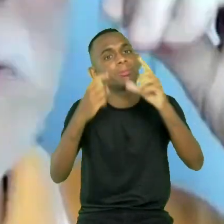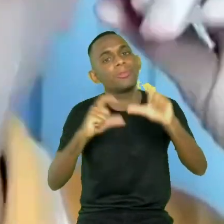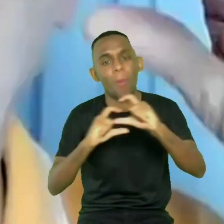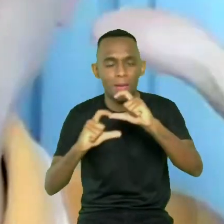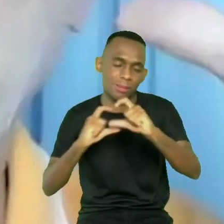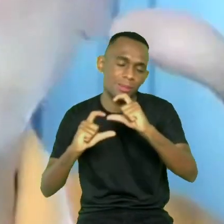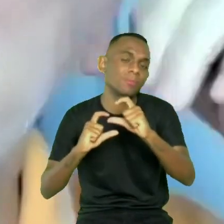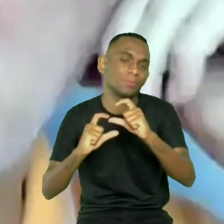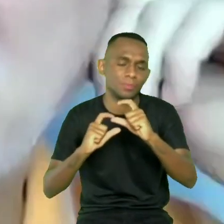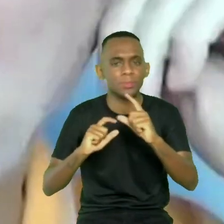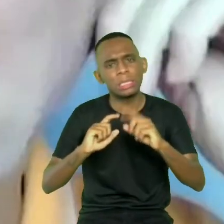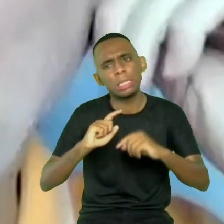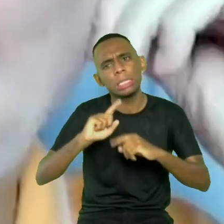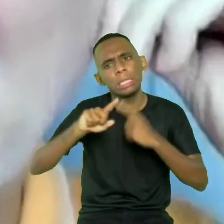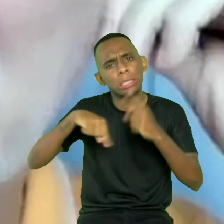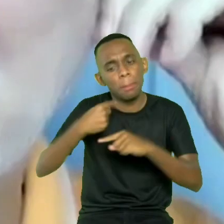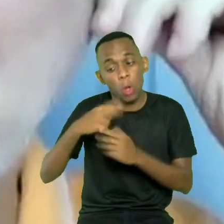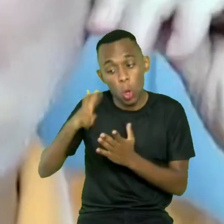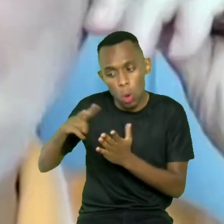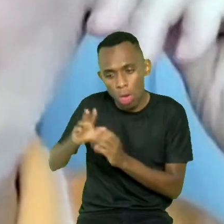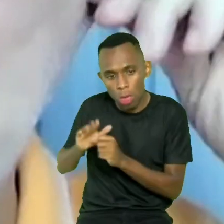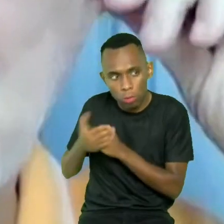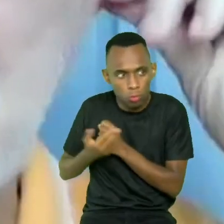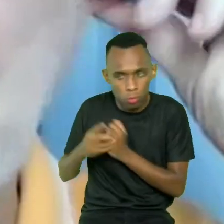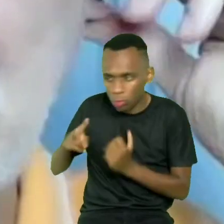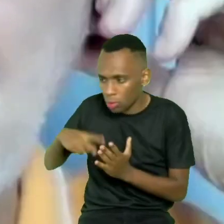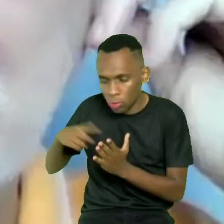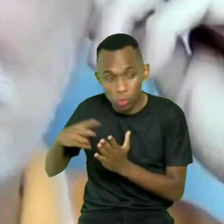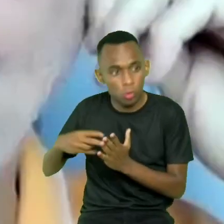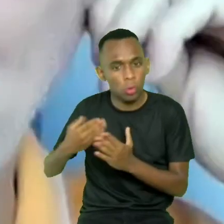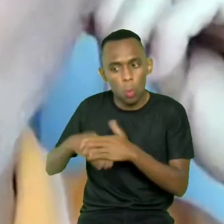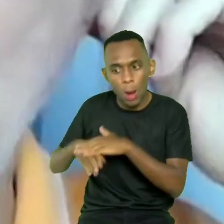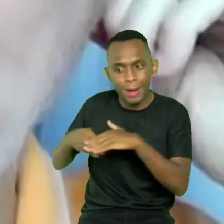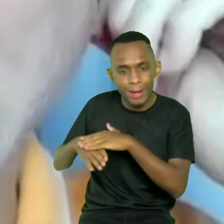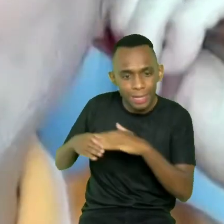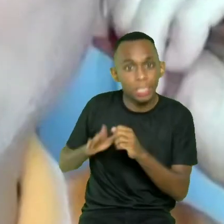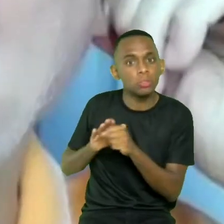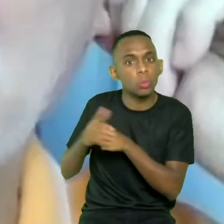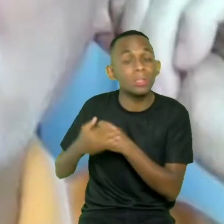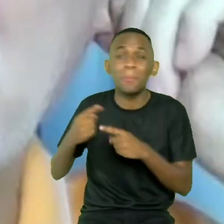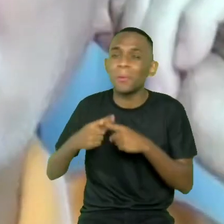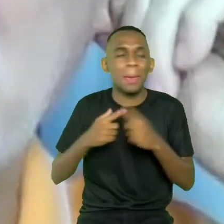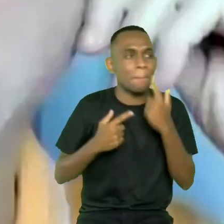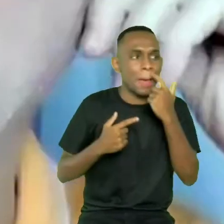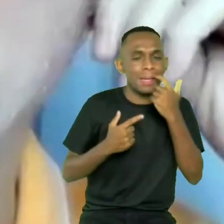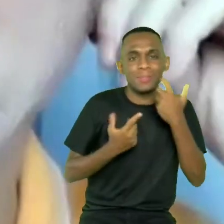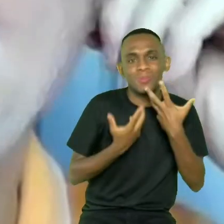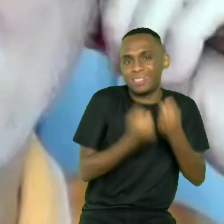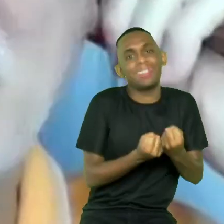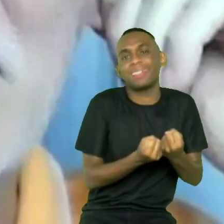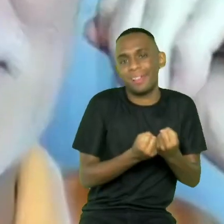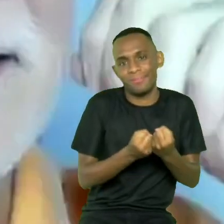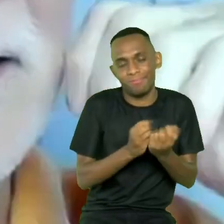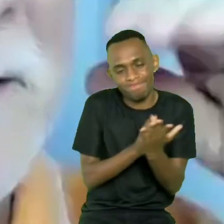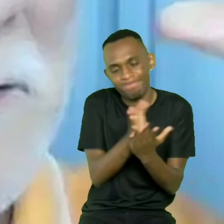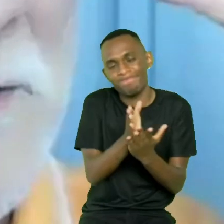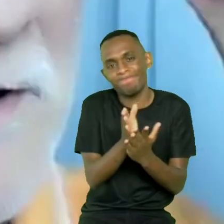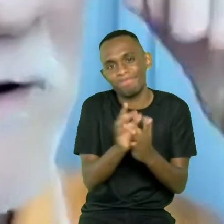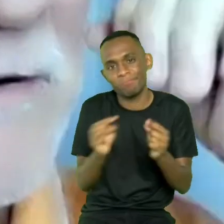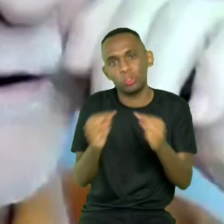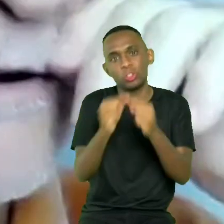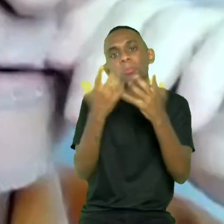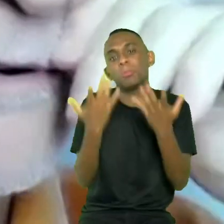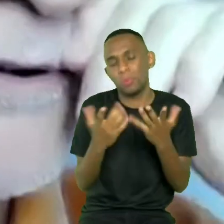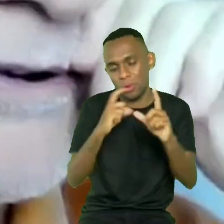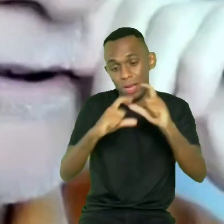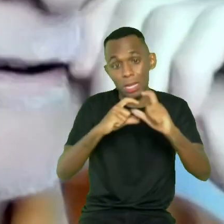Mas aí eu leio escondido, colecionar quadrinhos escondido, porque papai não aprovava a leitura de quadrinhos, né? Queria que a gente